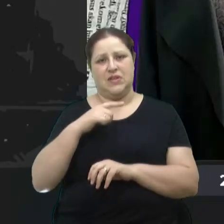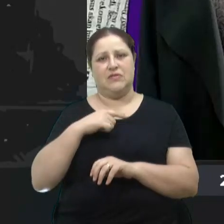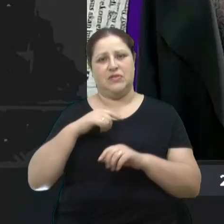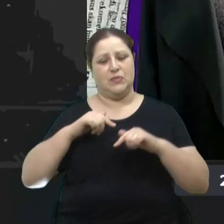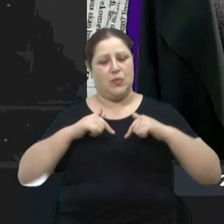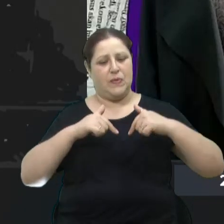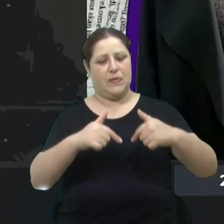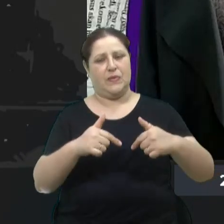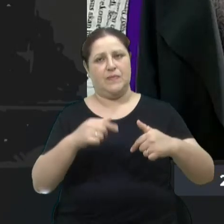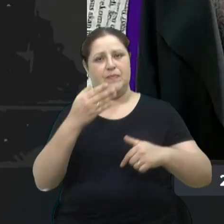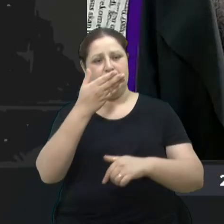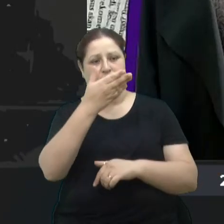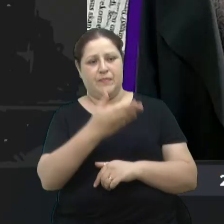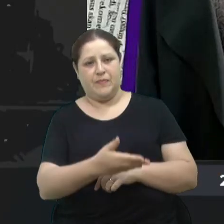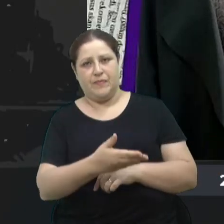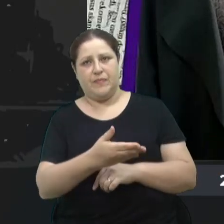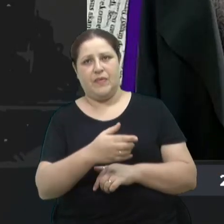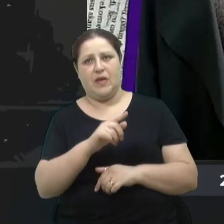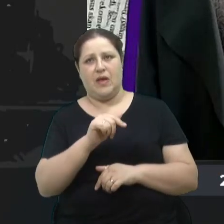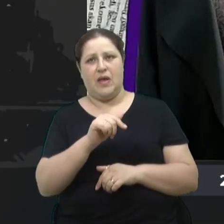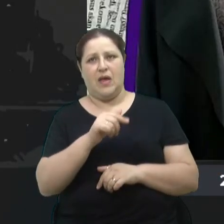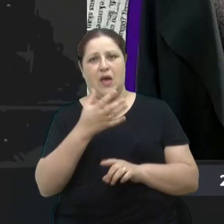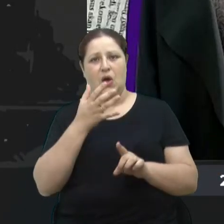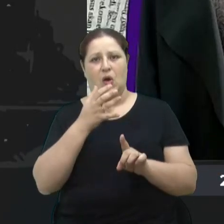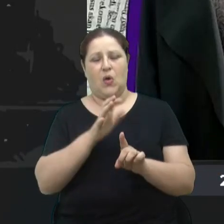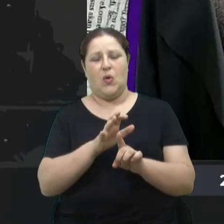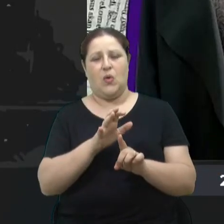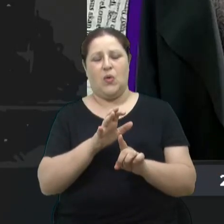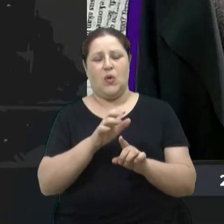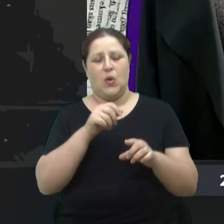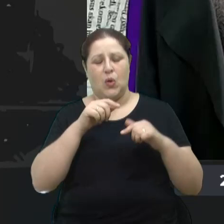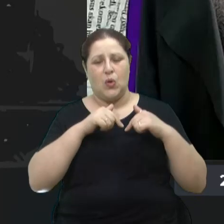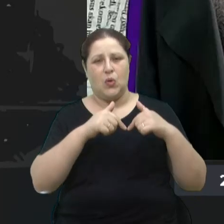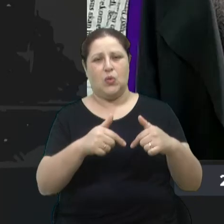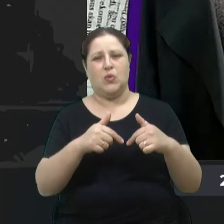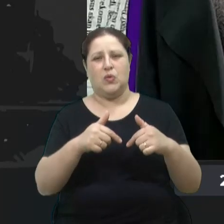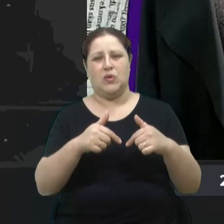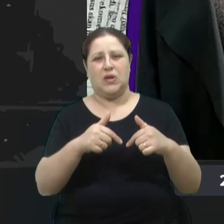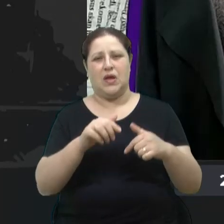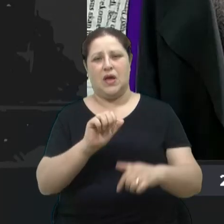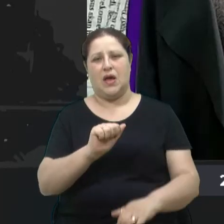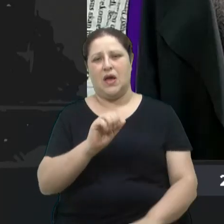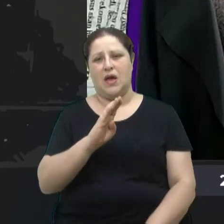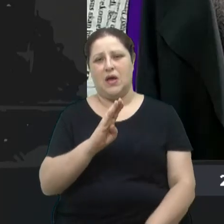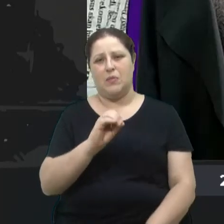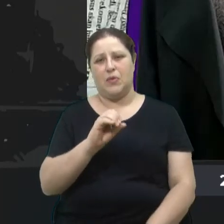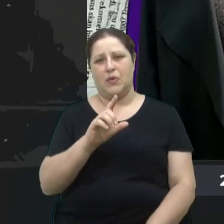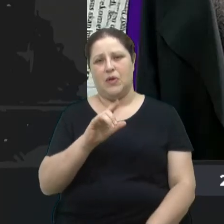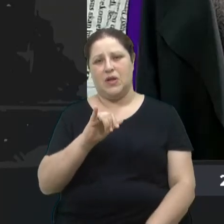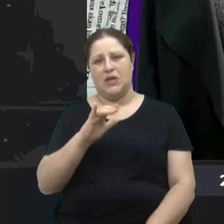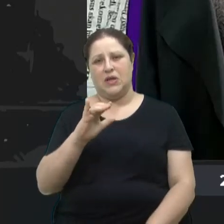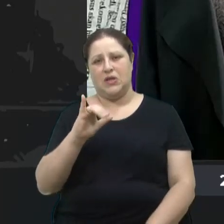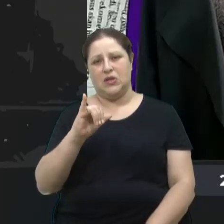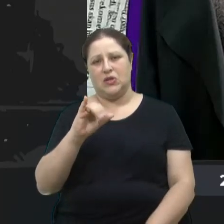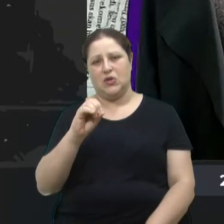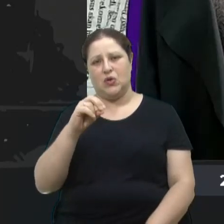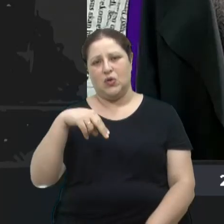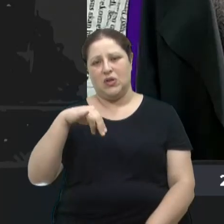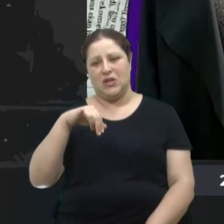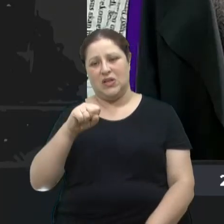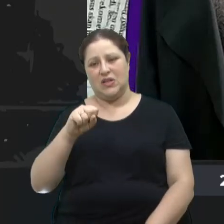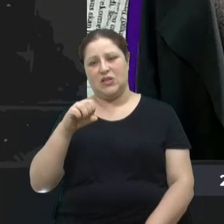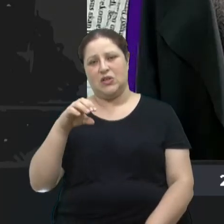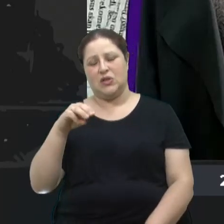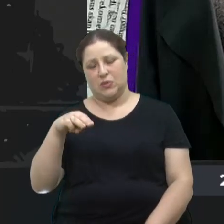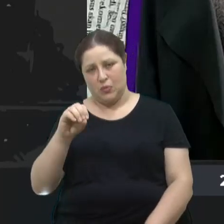luta pelo abolicionismo penal, nos estudos de raça e gênero e feminismo negro. Entre as décadas de 50